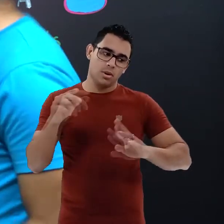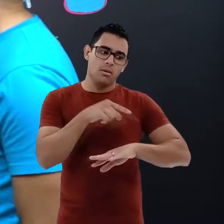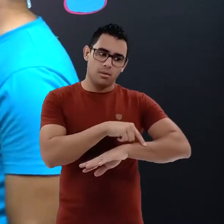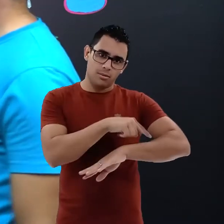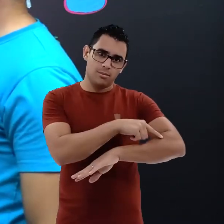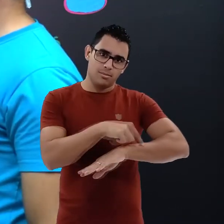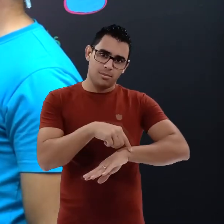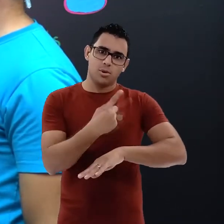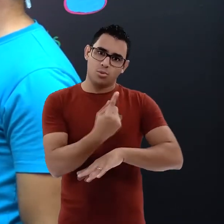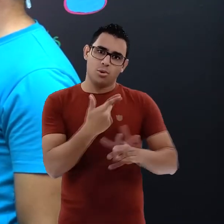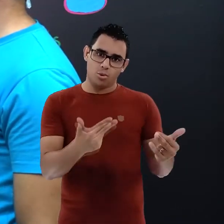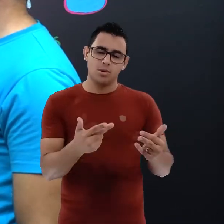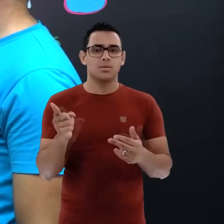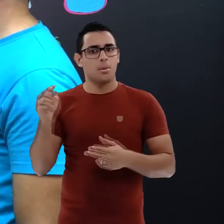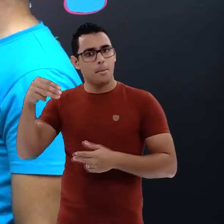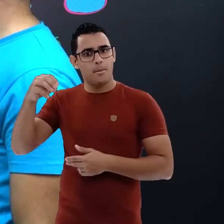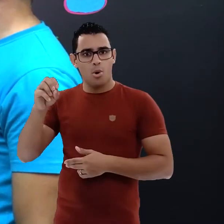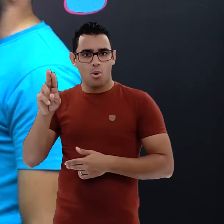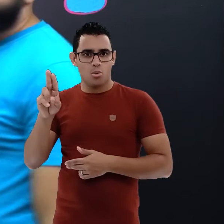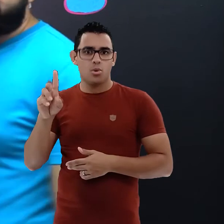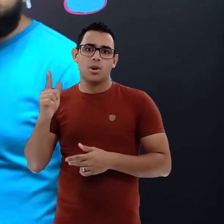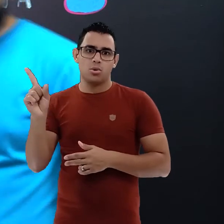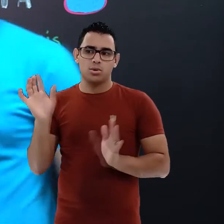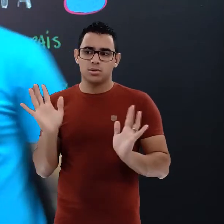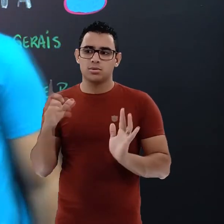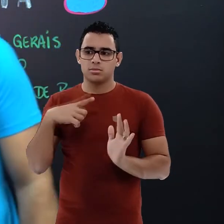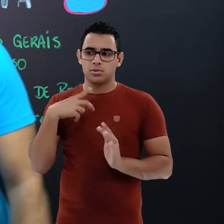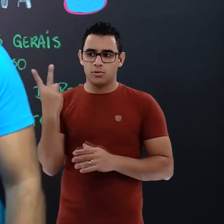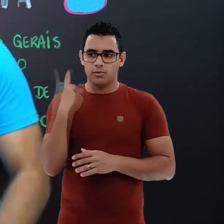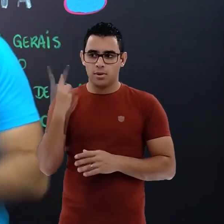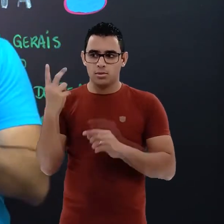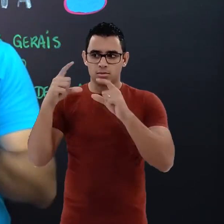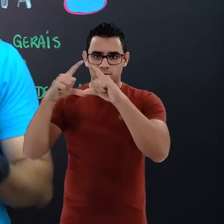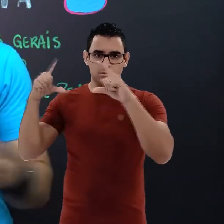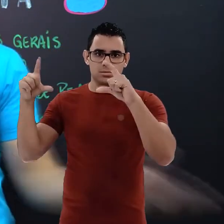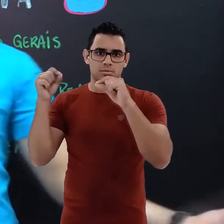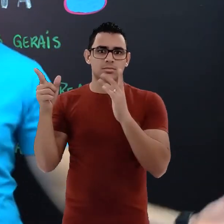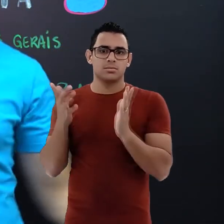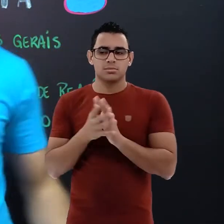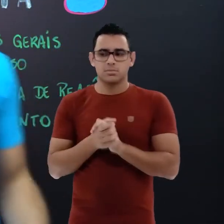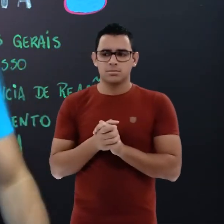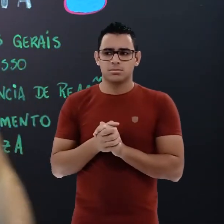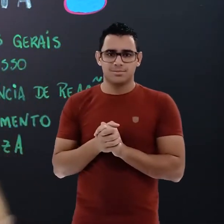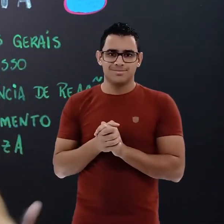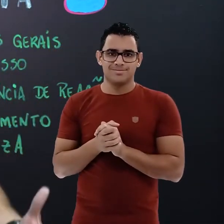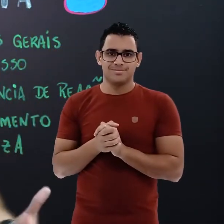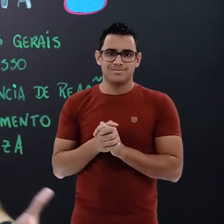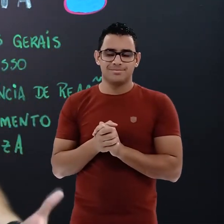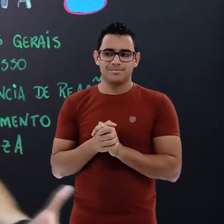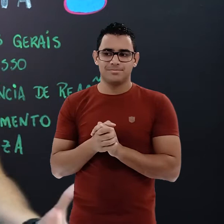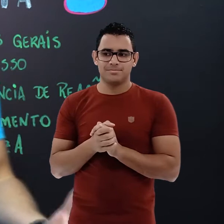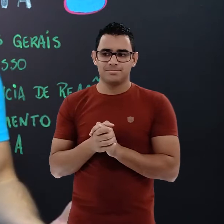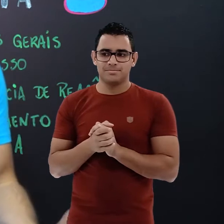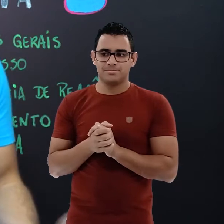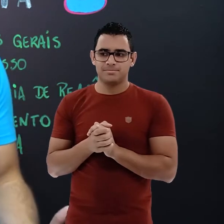mol vale 6,02 vezes 10 elevado a 23 entidades. Aí você fala, pessoal, que